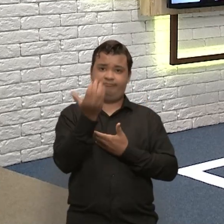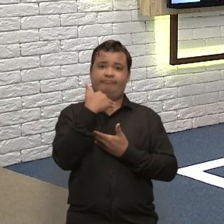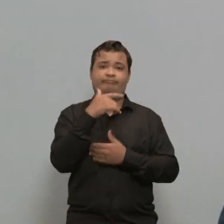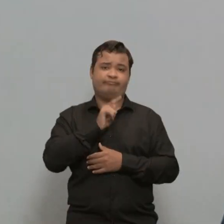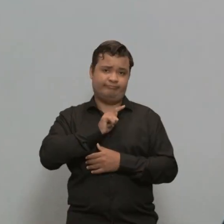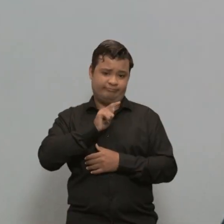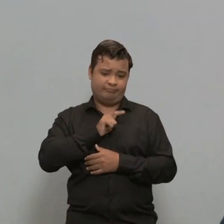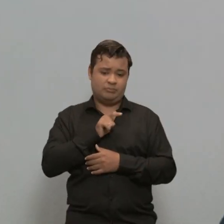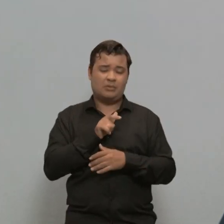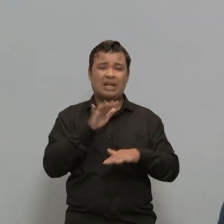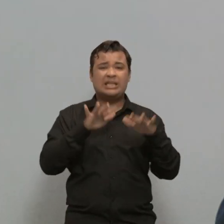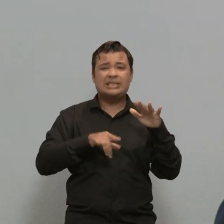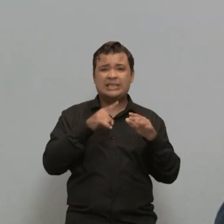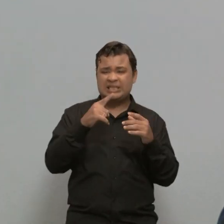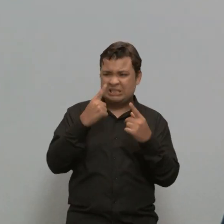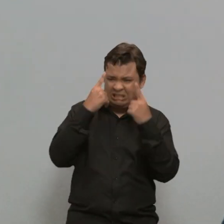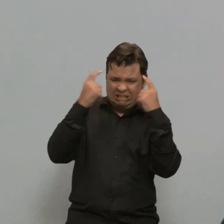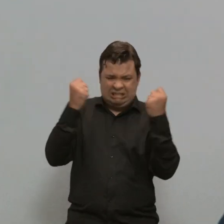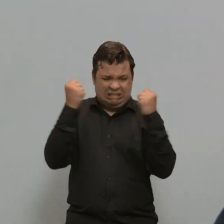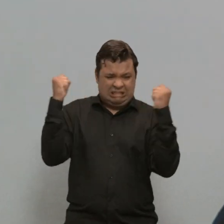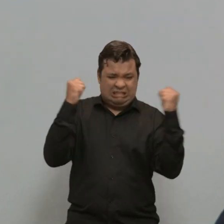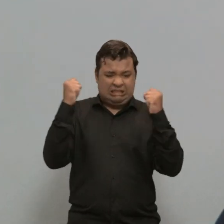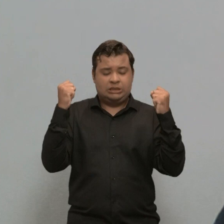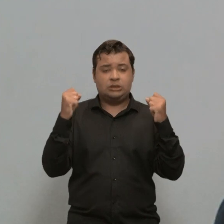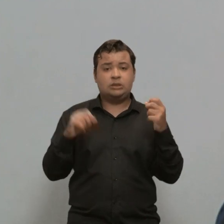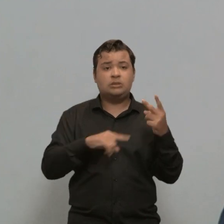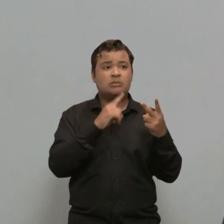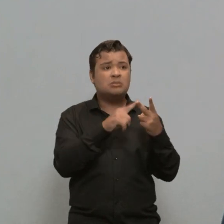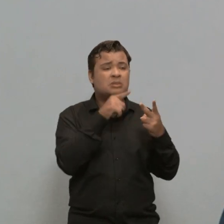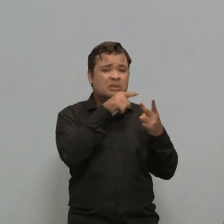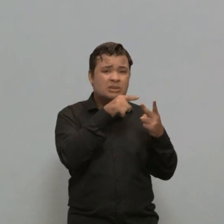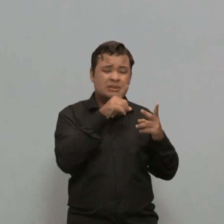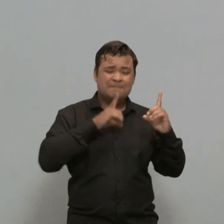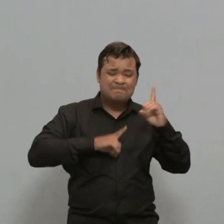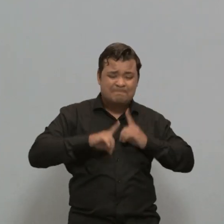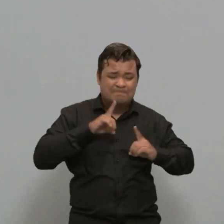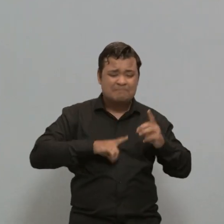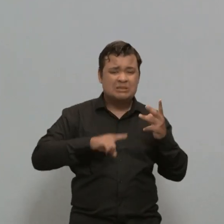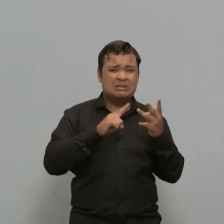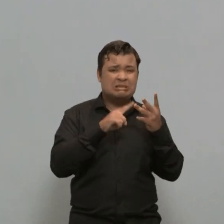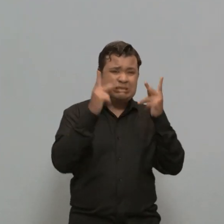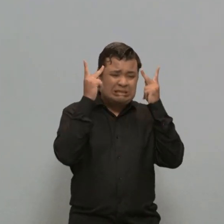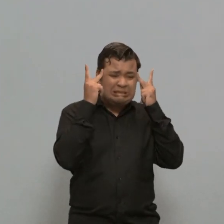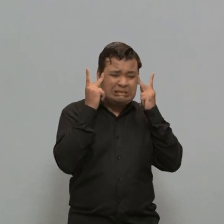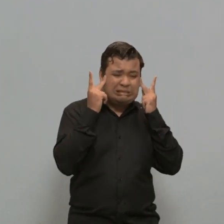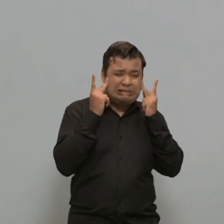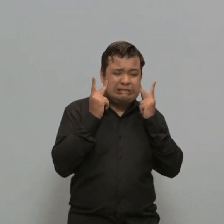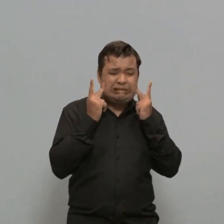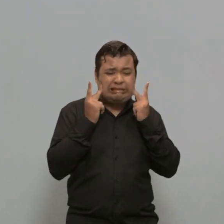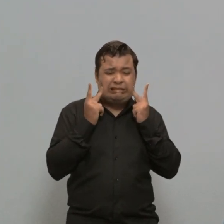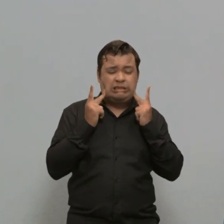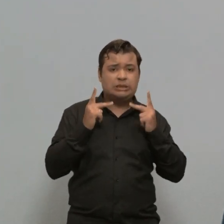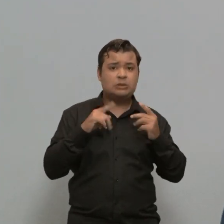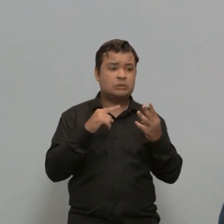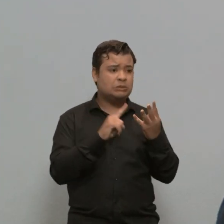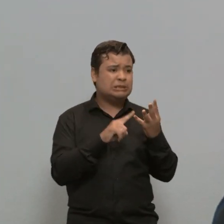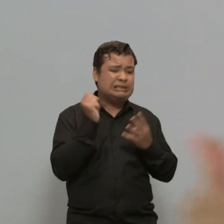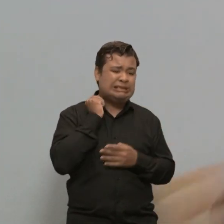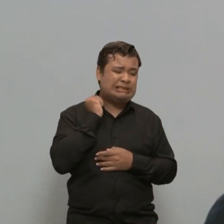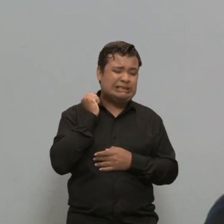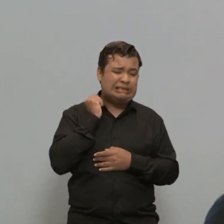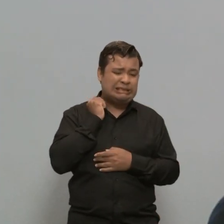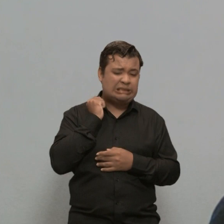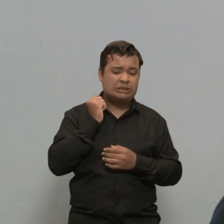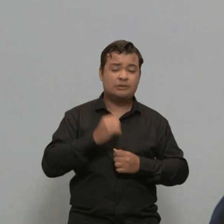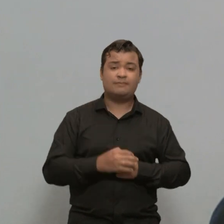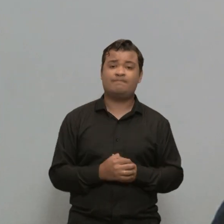ter quadros depressivos, pode ter pânico, estresse pós-traumático. Muitas vezes as consequências da violência são dores